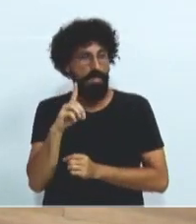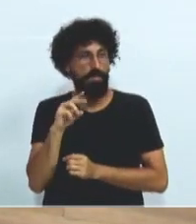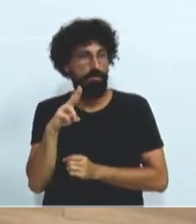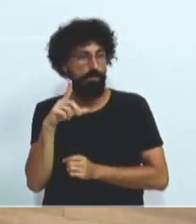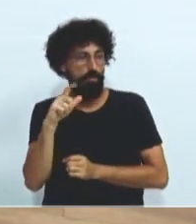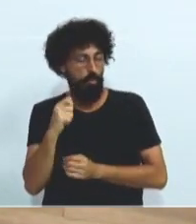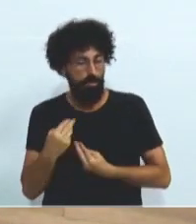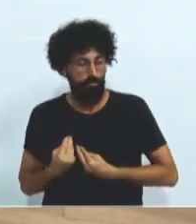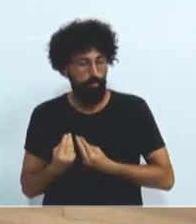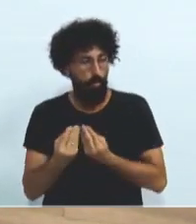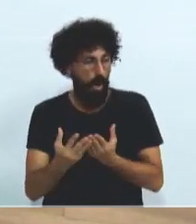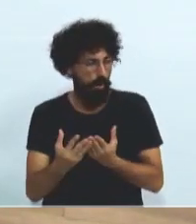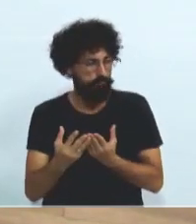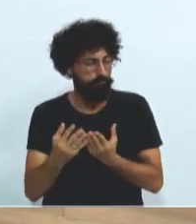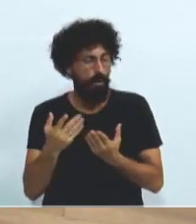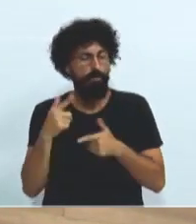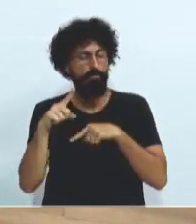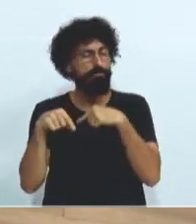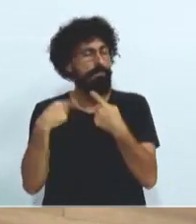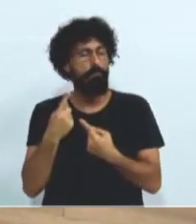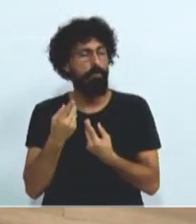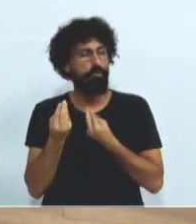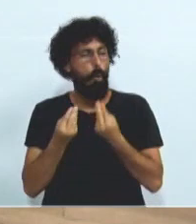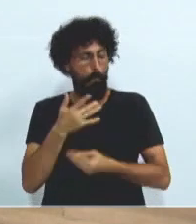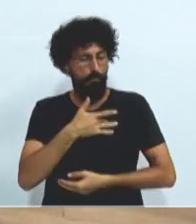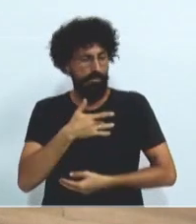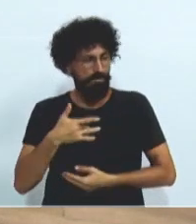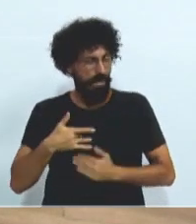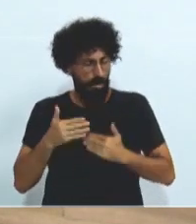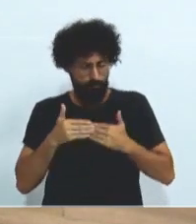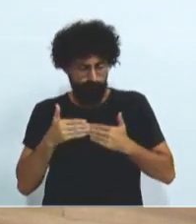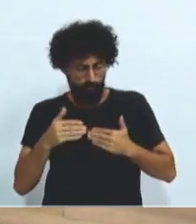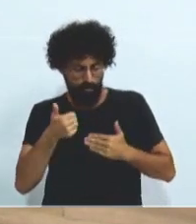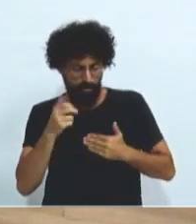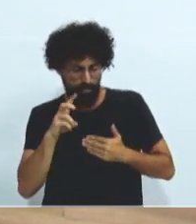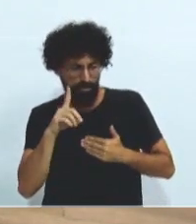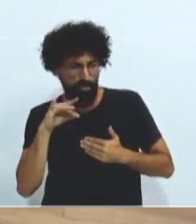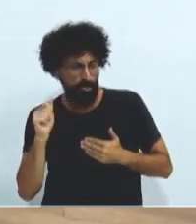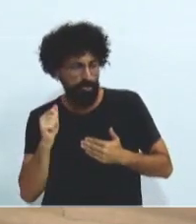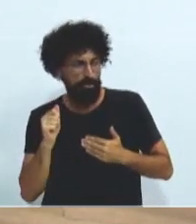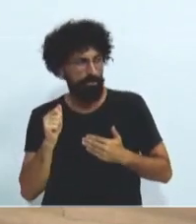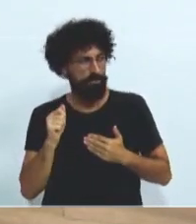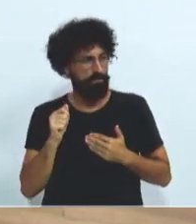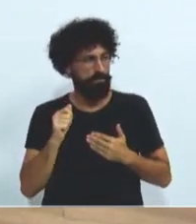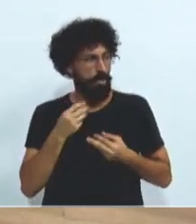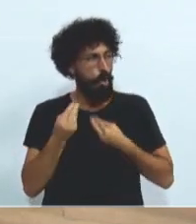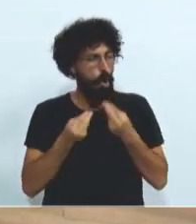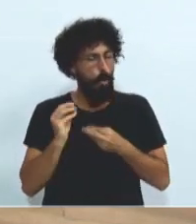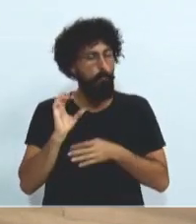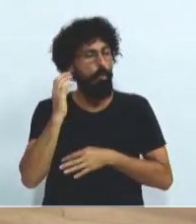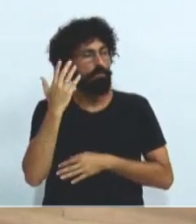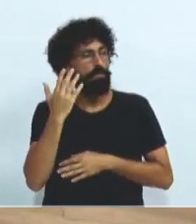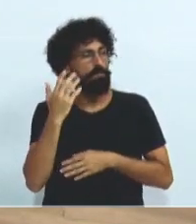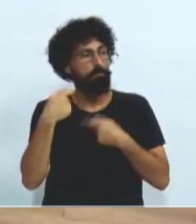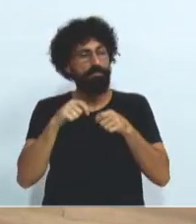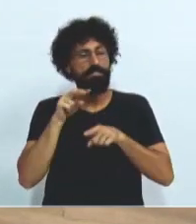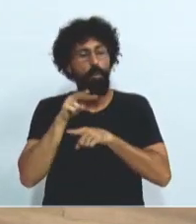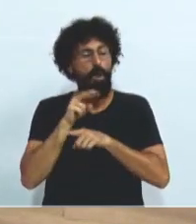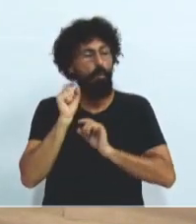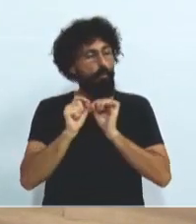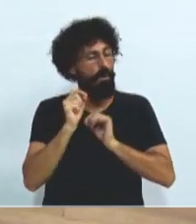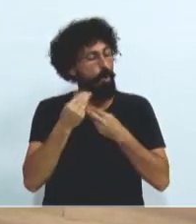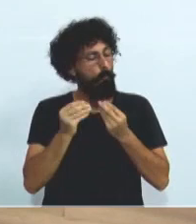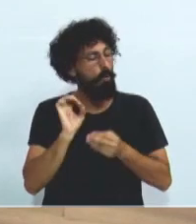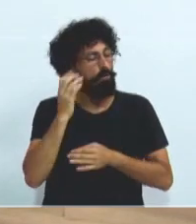né, sempre imaginamos uma coisa bem dolorosa, tem gente que acha até que é uma agulha ali em tal lugar. Como é que funciona, de fato, o transplante de medula